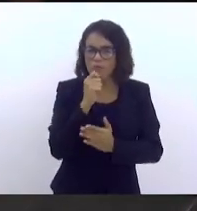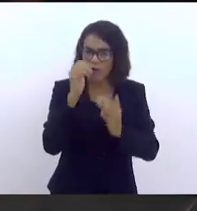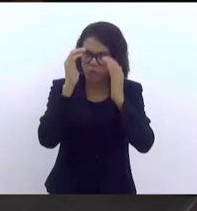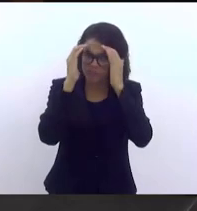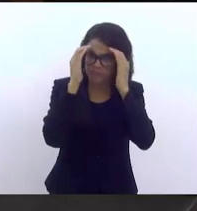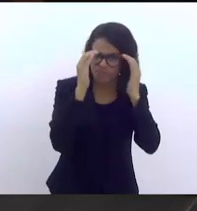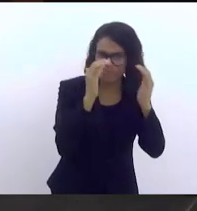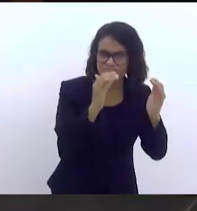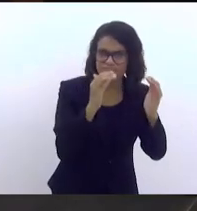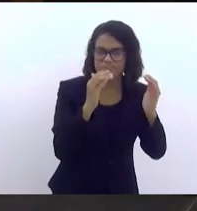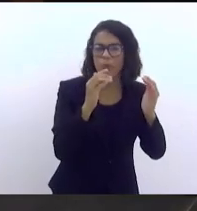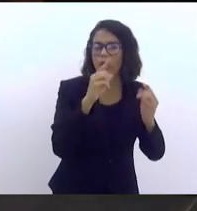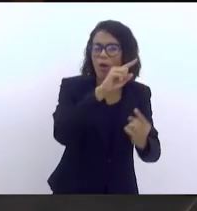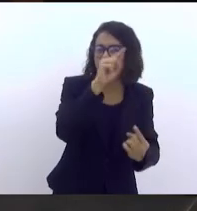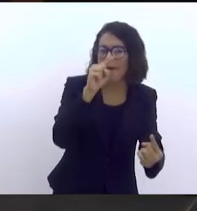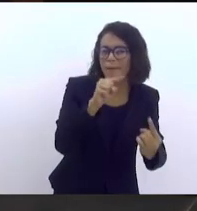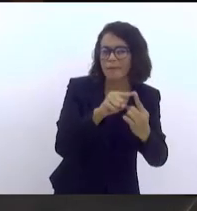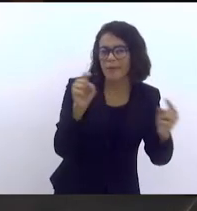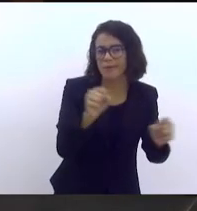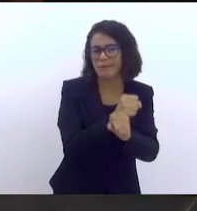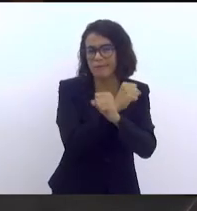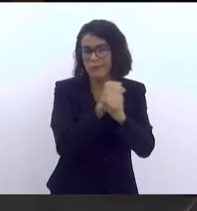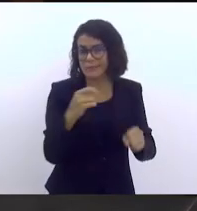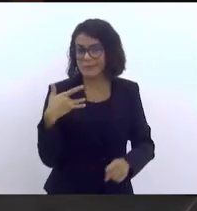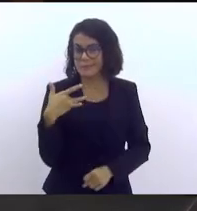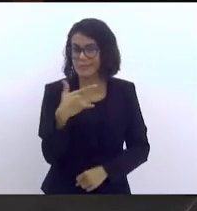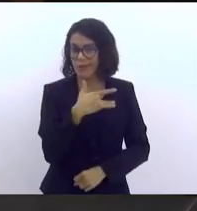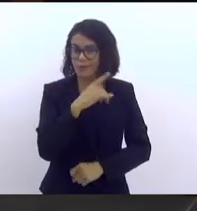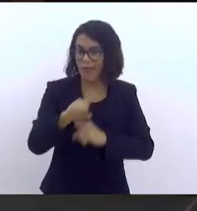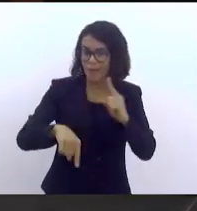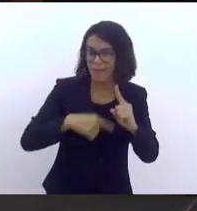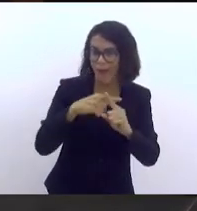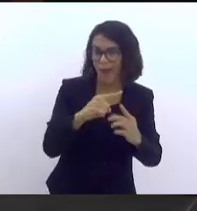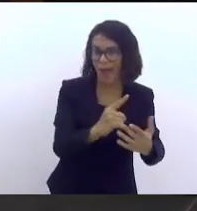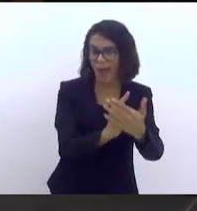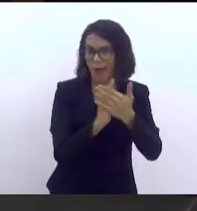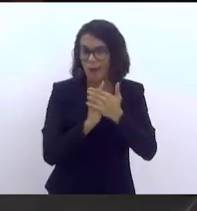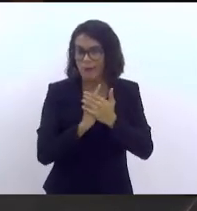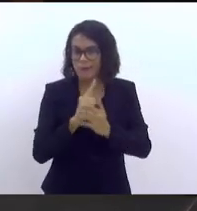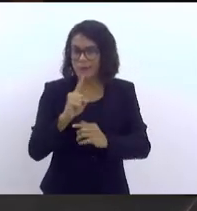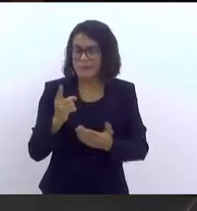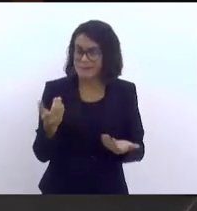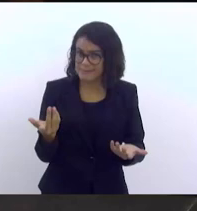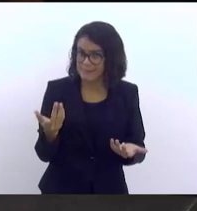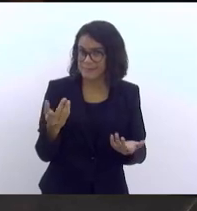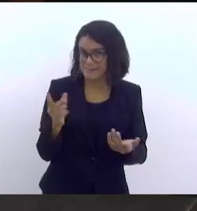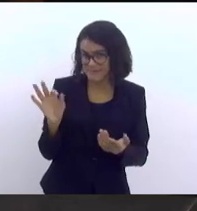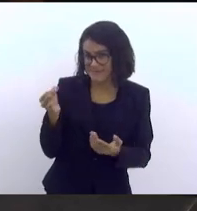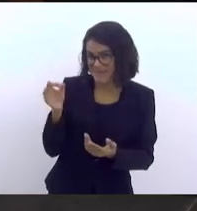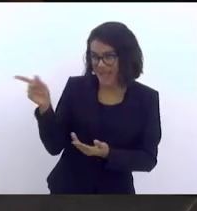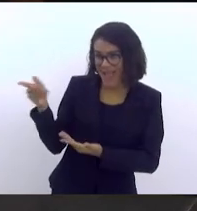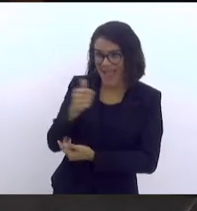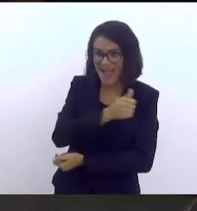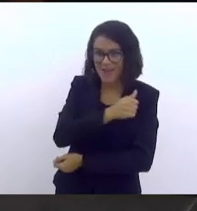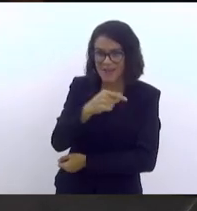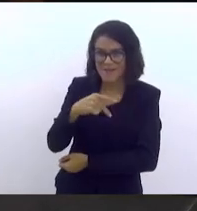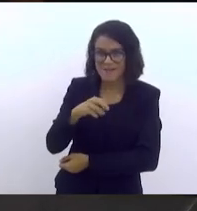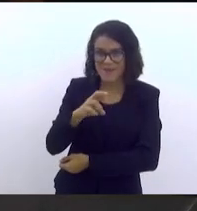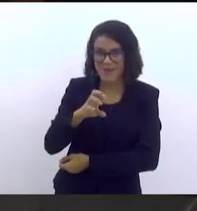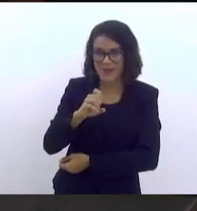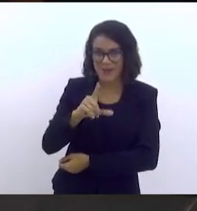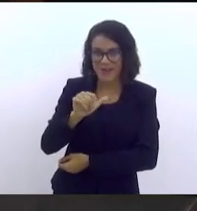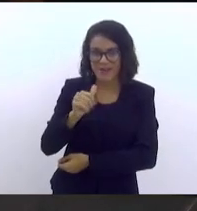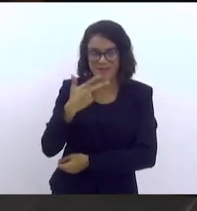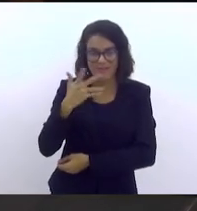Uma Missão Impossível ser saudável e acolhedora como né Pérola já nos trouxe quando